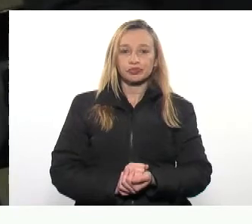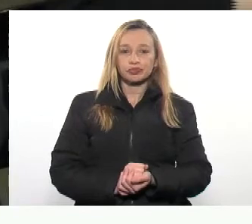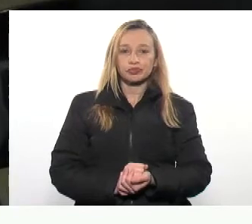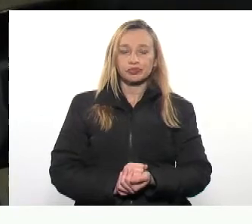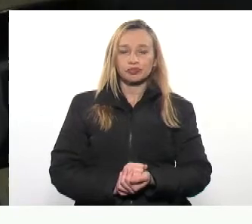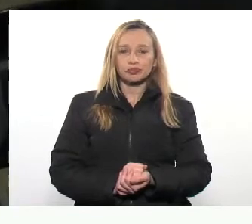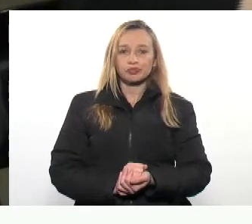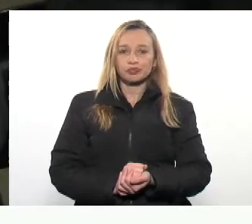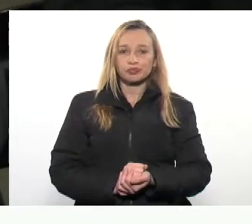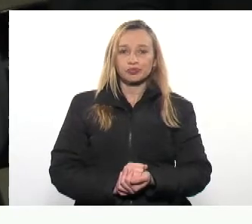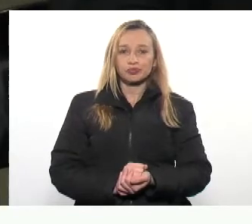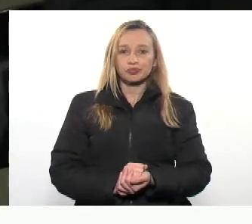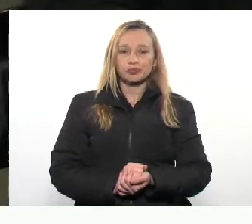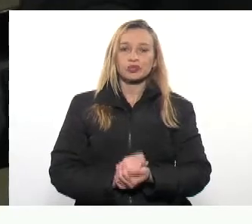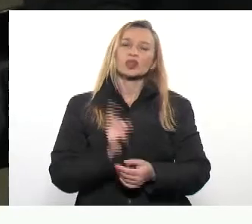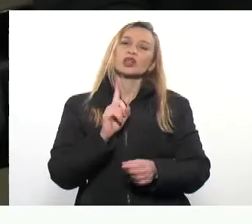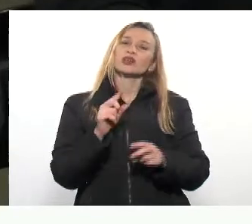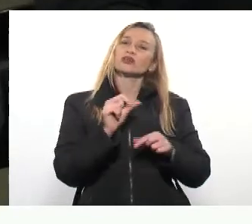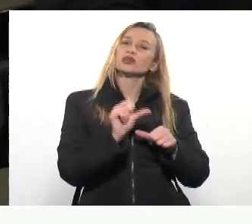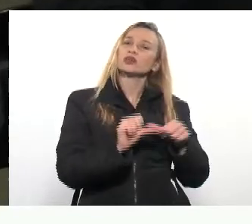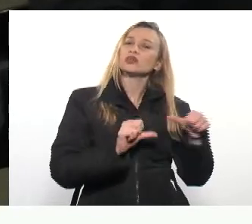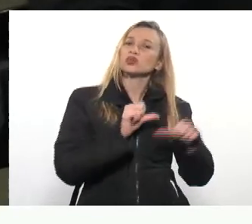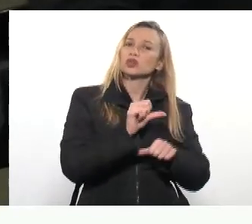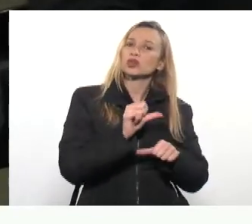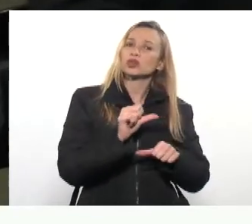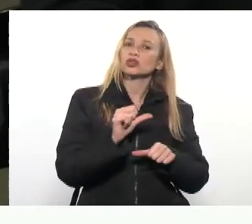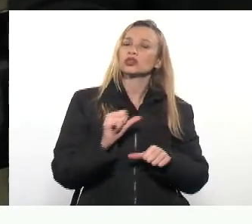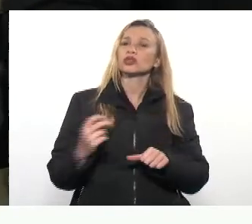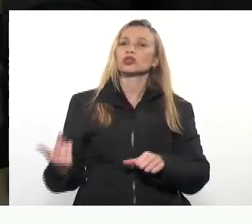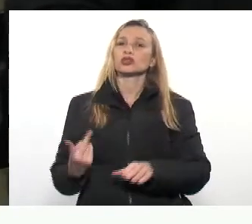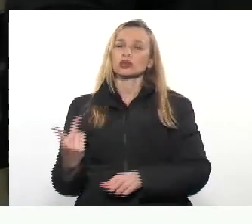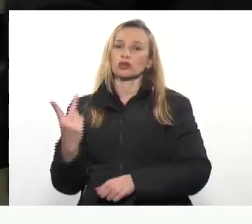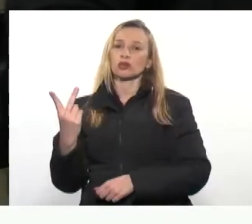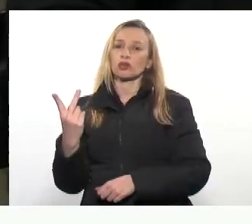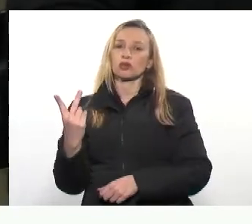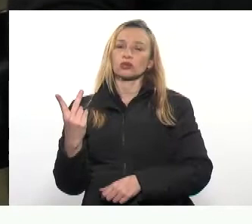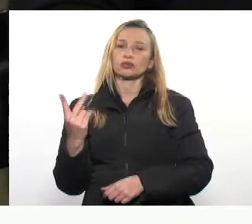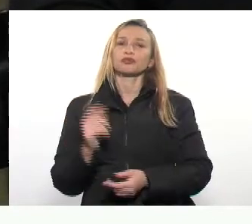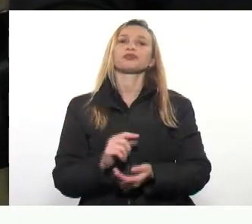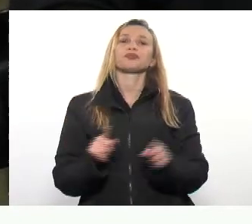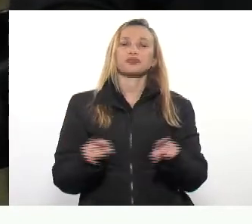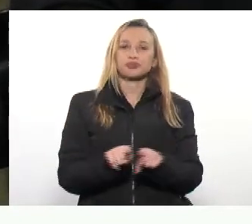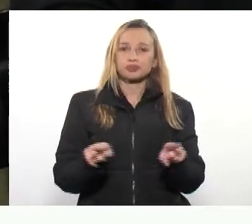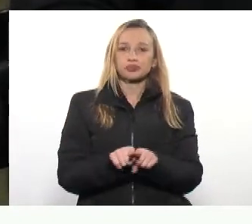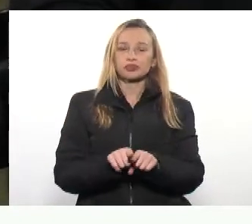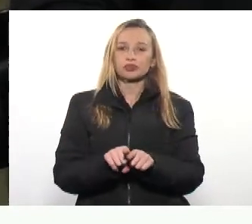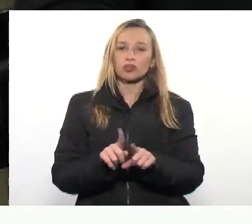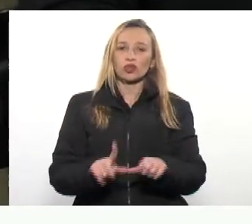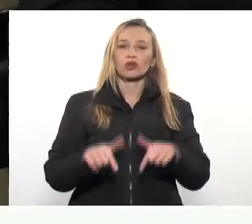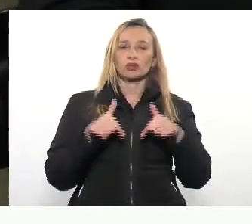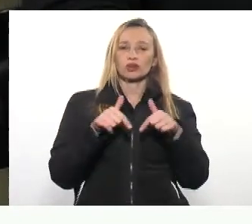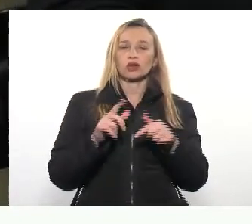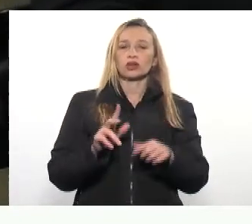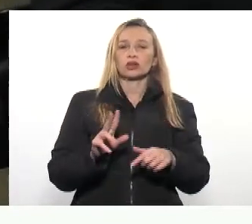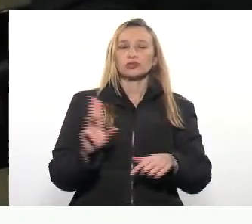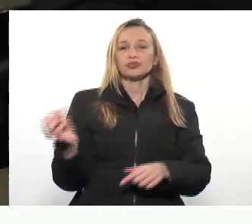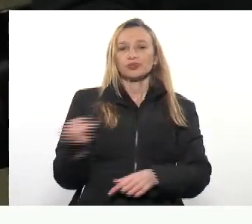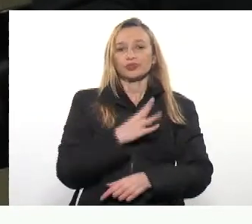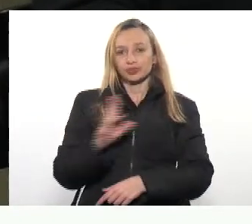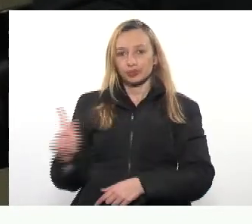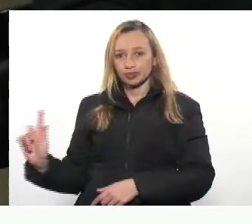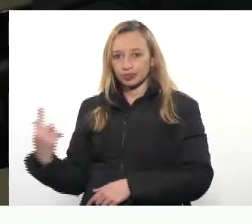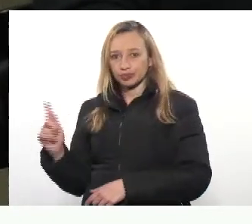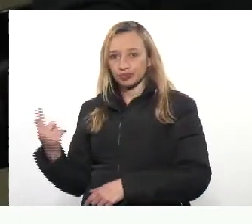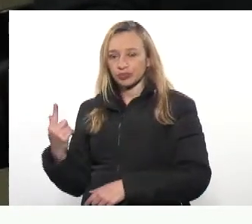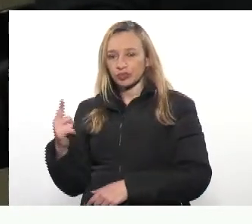não apenas da mudança da estrutura tarifária, mas também por conta da nova gestão, e aí o